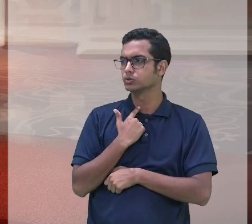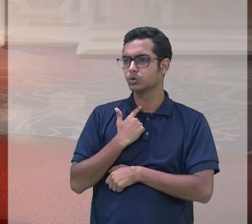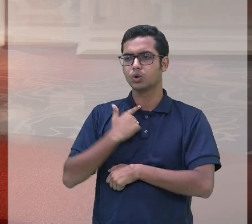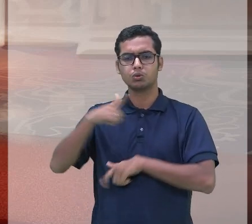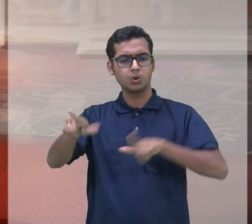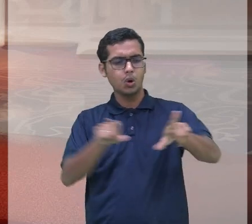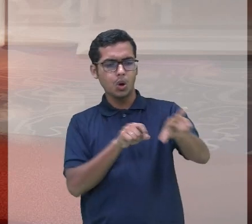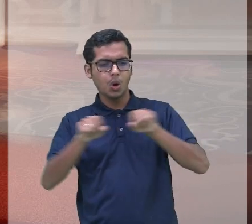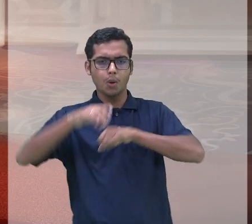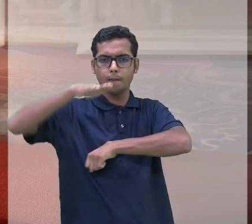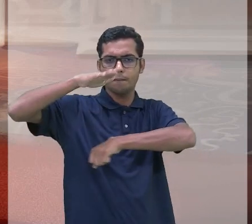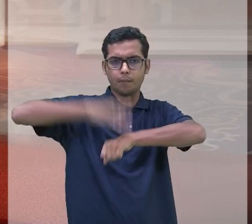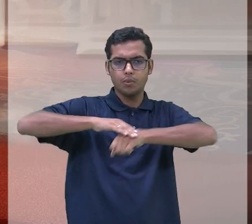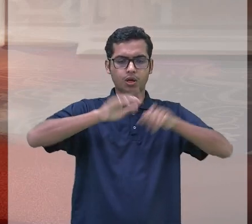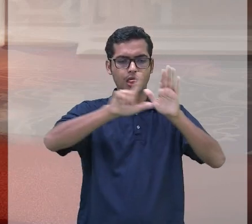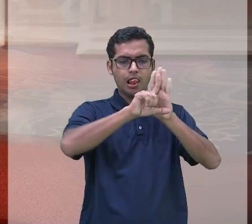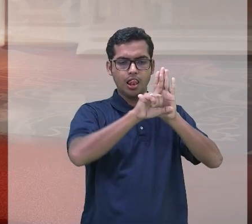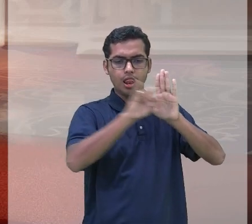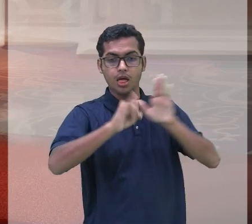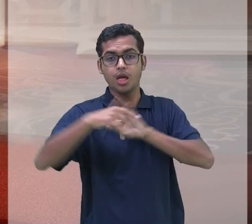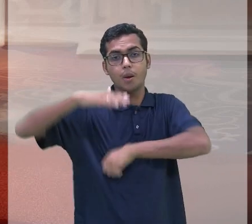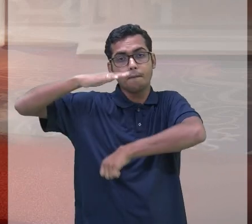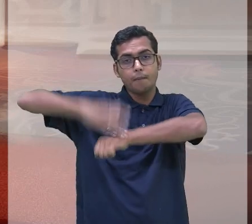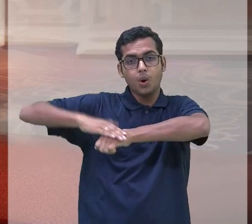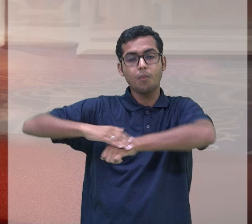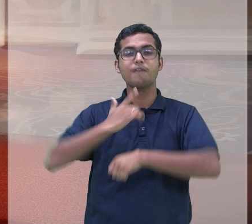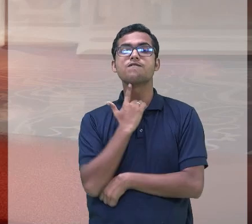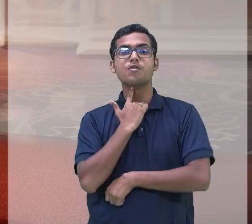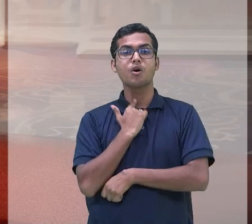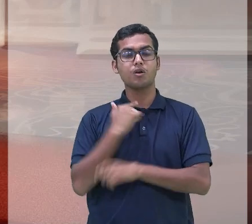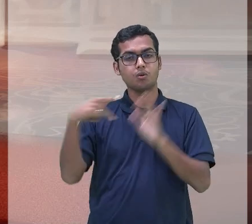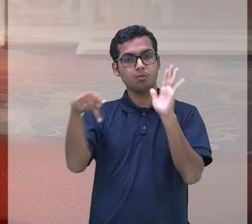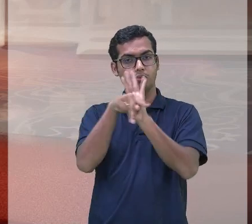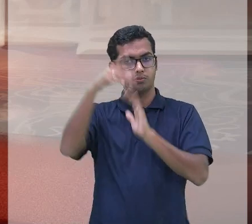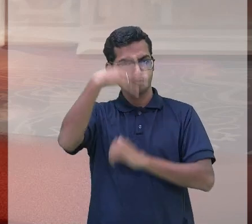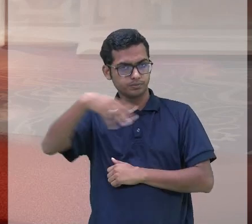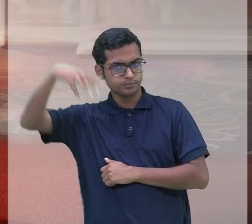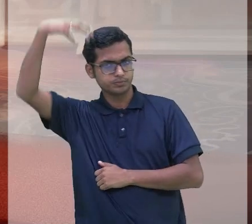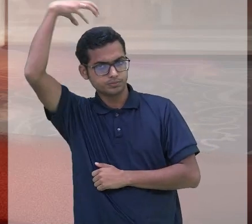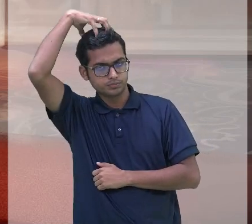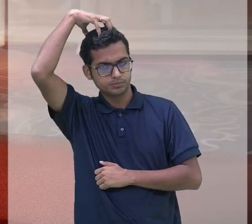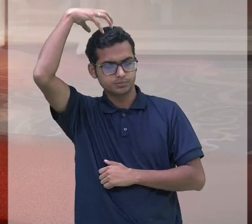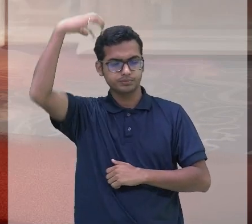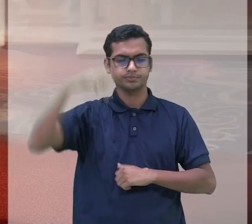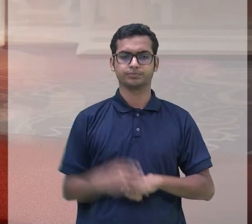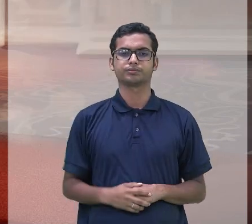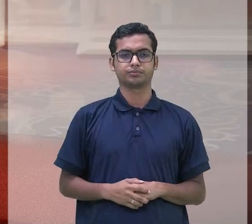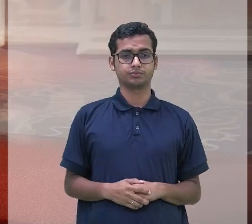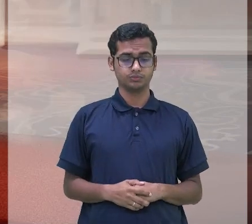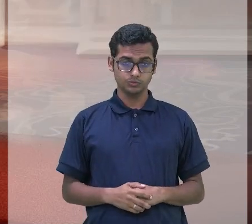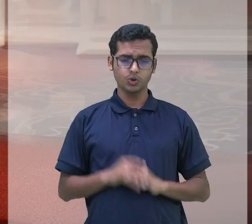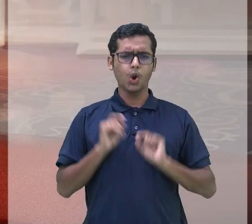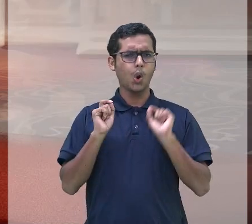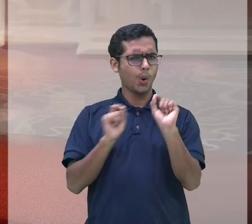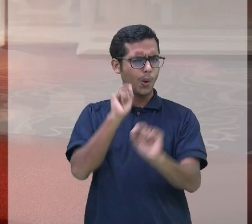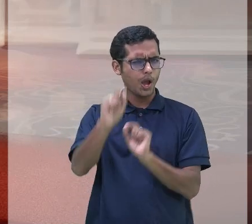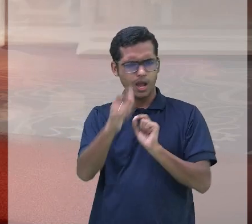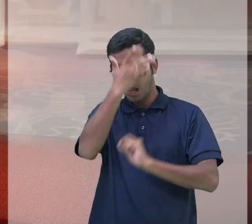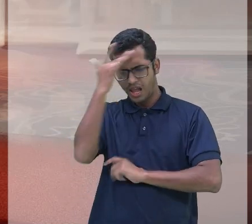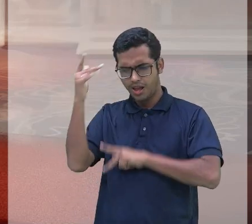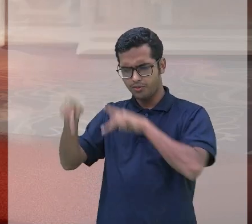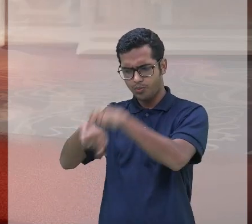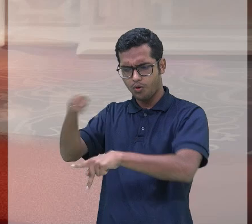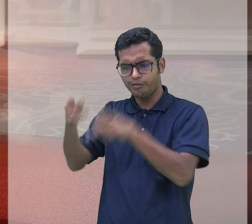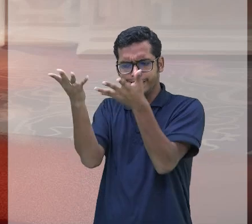é justamente a sua vontade. E o que fazia que as pessoas, então, aceitassem que um